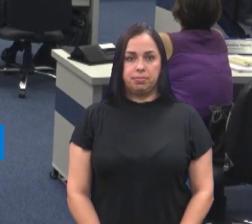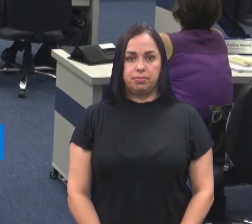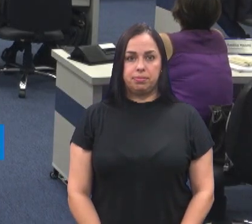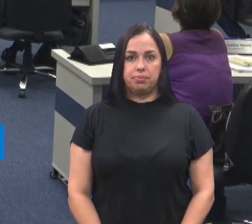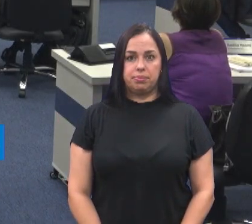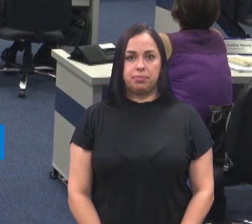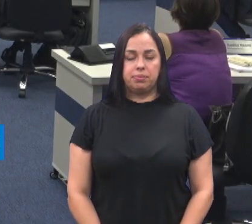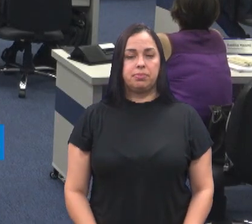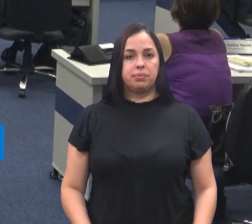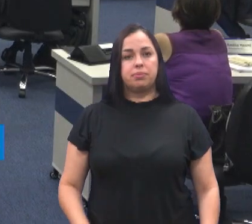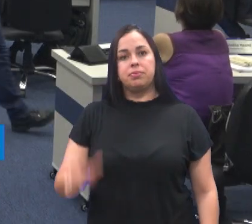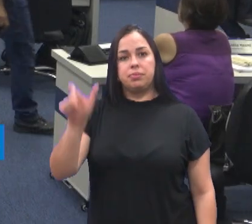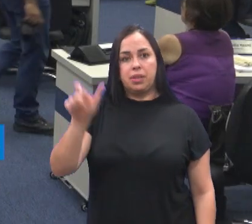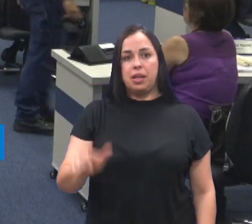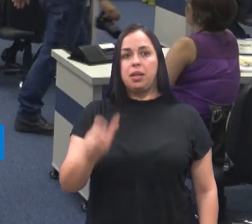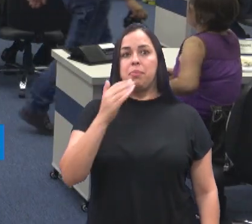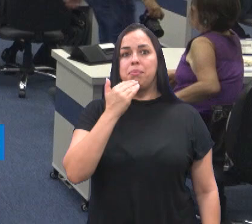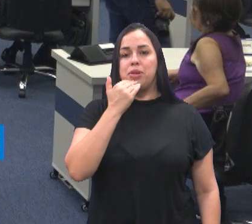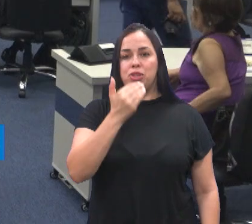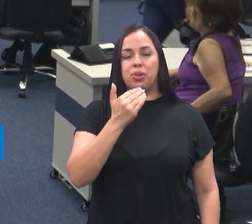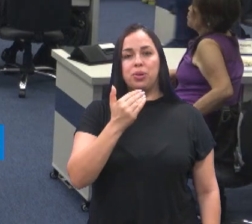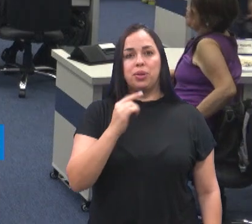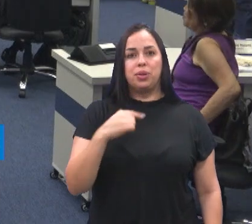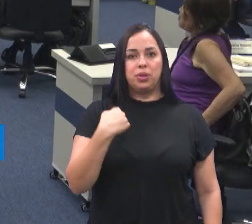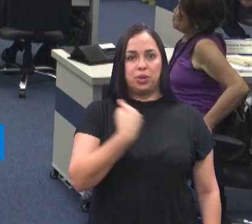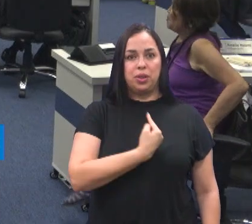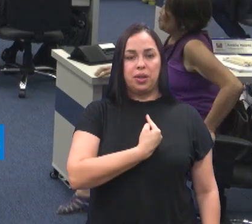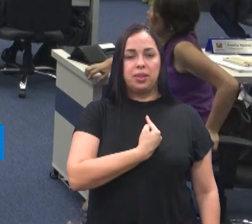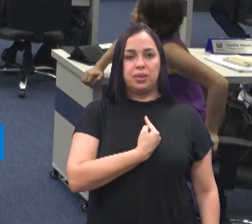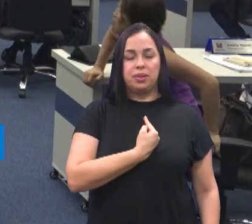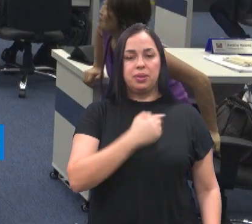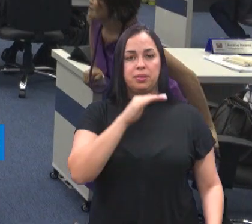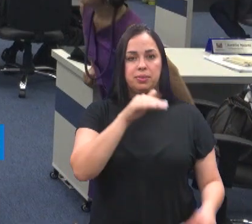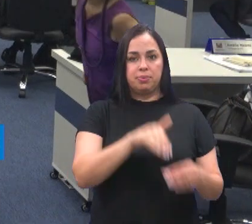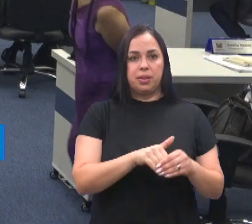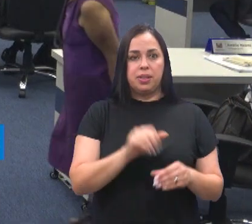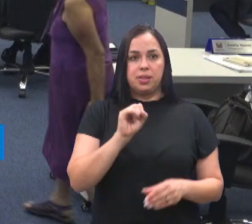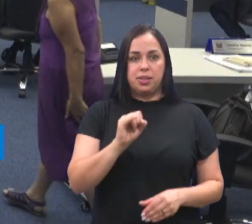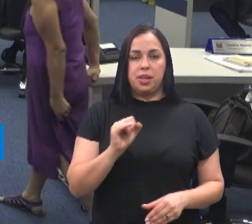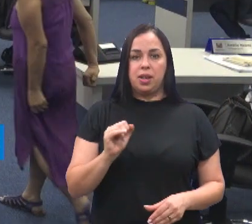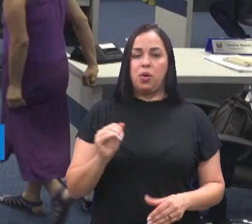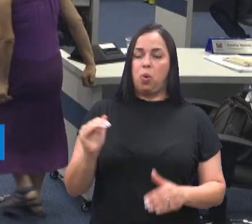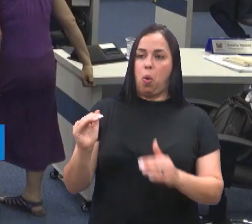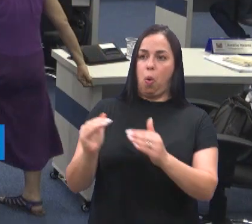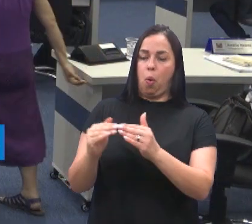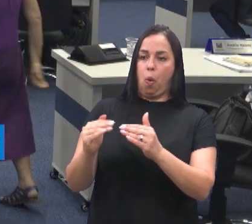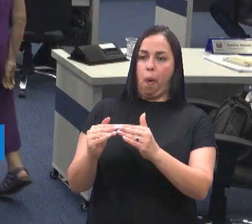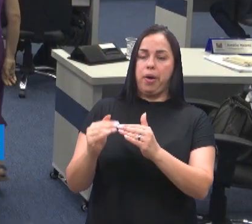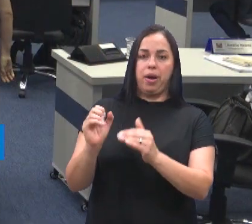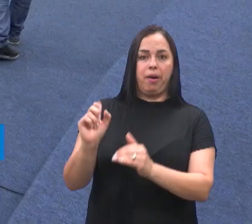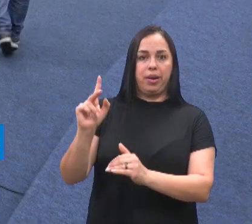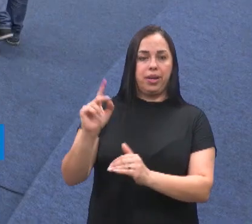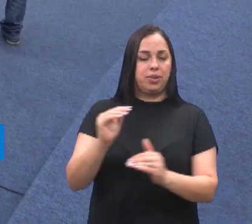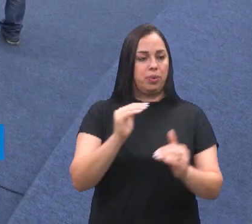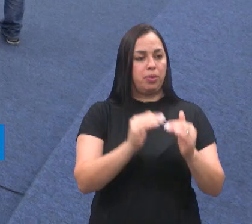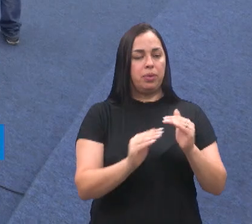Em votação, o pedido verbal do vereador Zé Luiz Nunes. Vereadores favoráveis permaneçam como estão, os contrários que se manifestem.